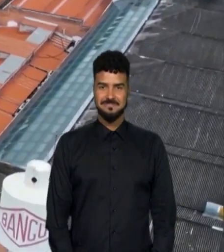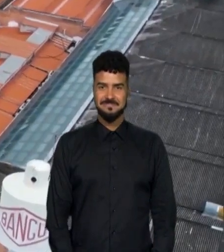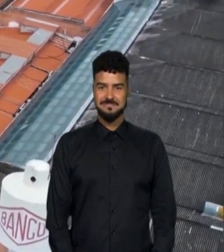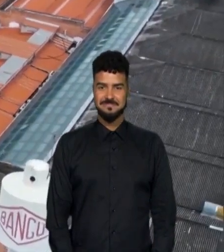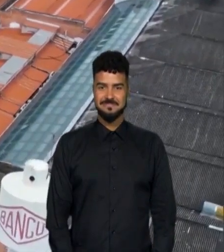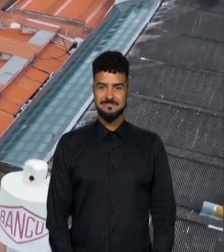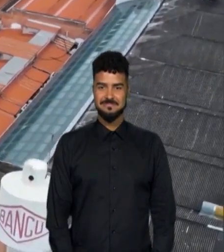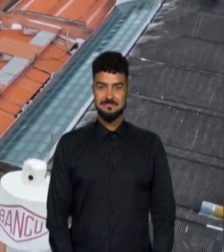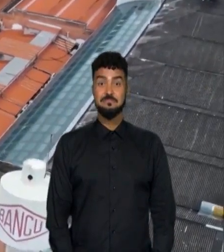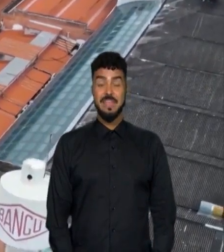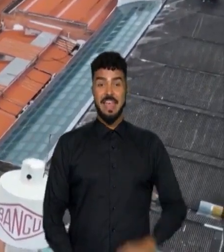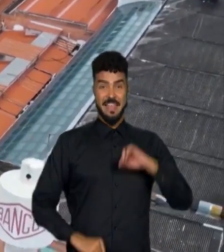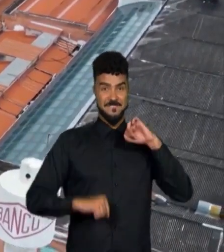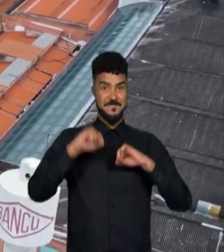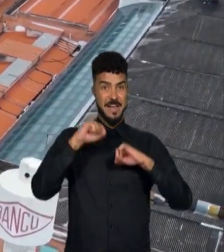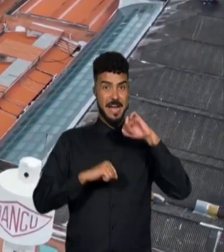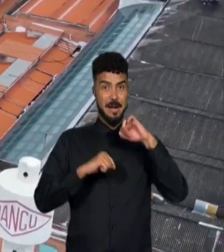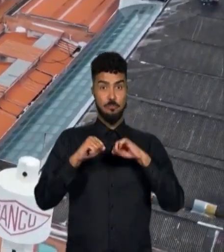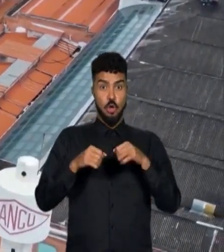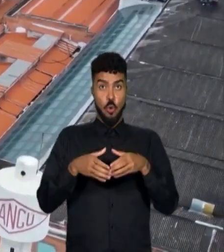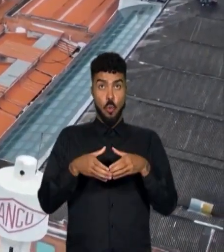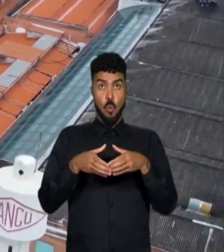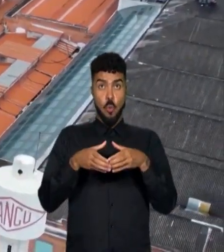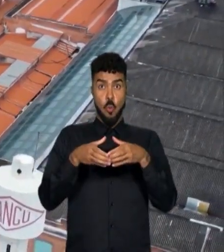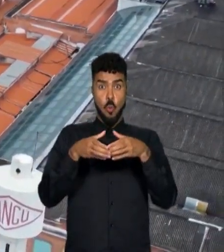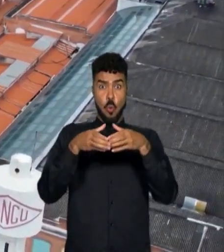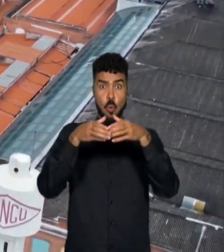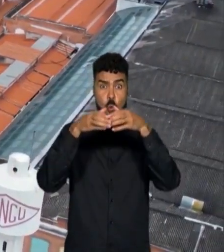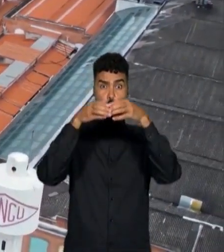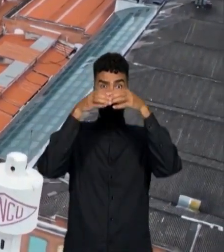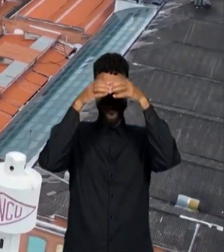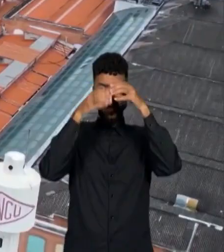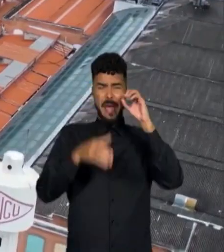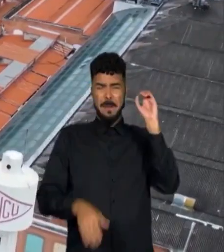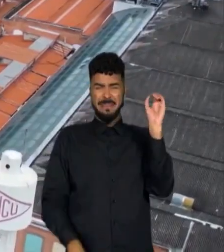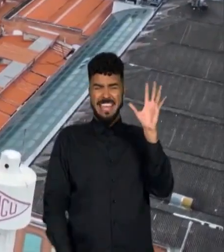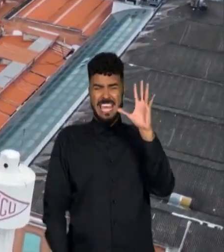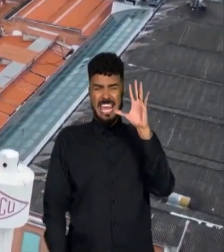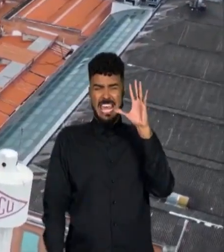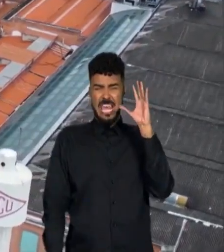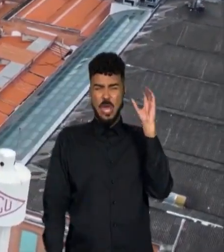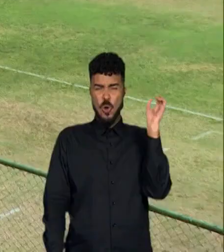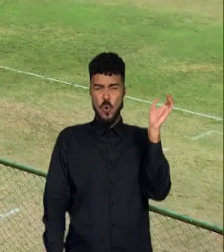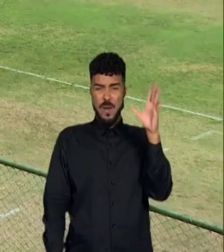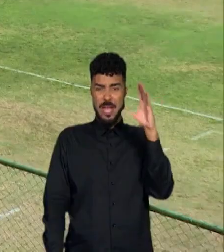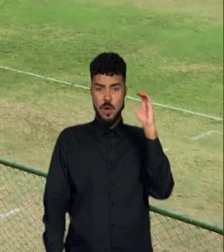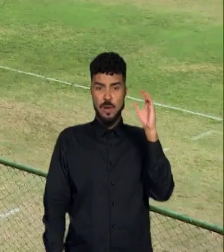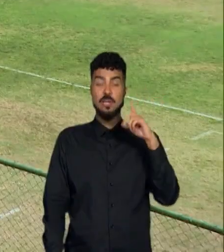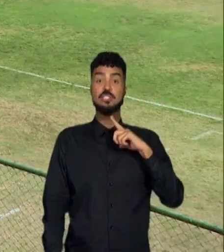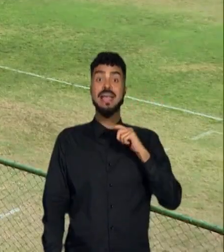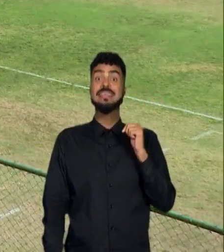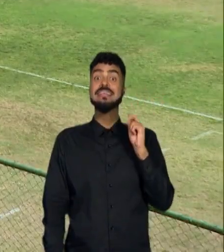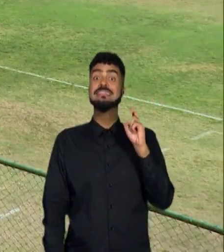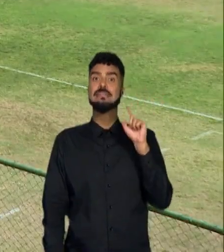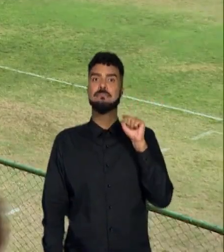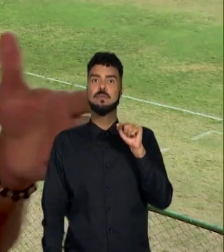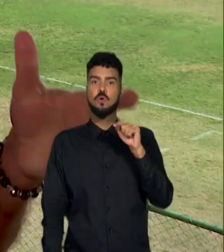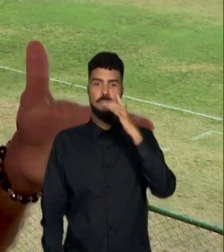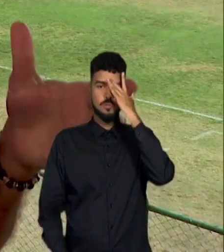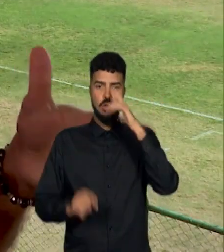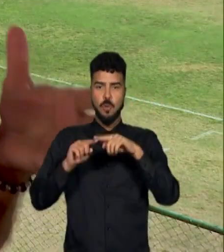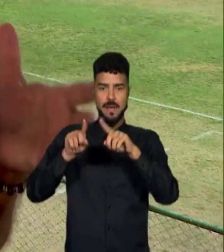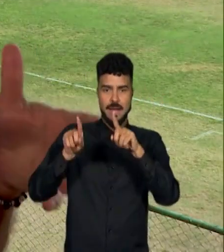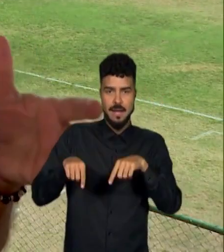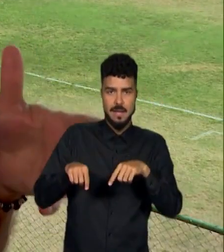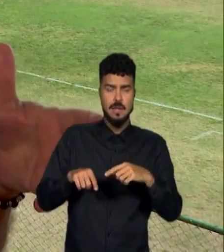A chaminé da fábrica, ela acordava todos os operários, e tinham 15 mil operários naquela época. E por que